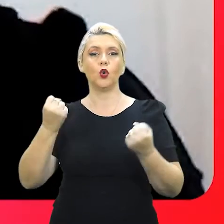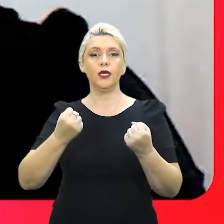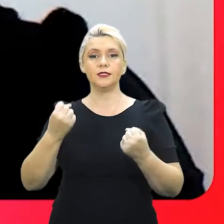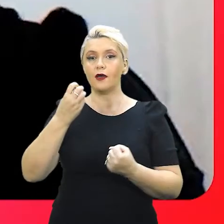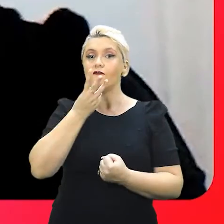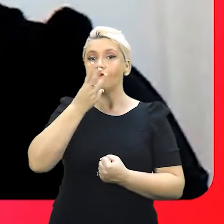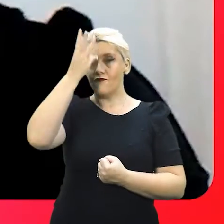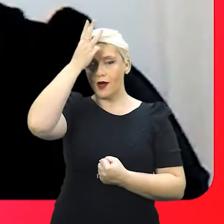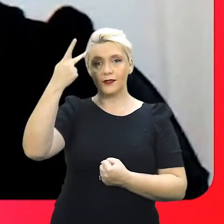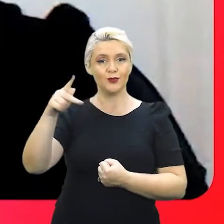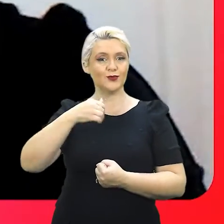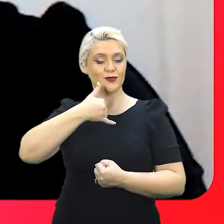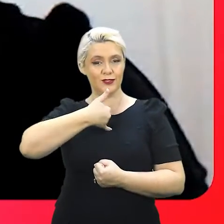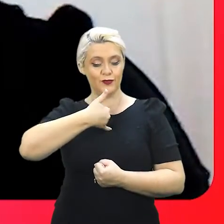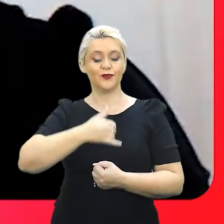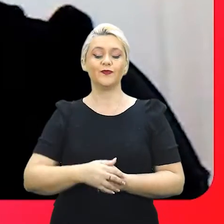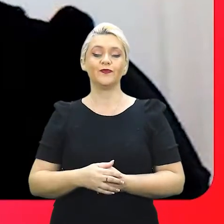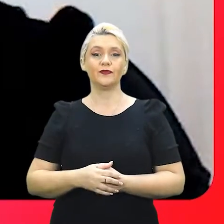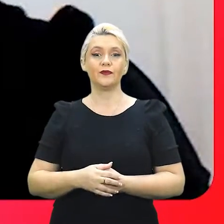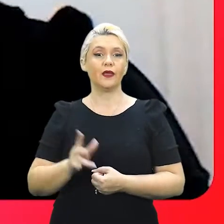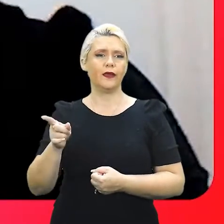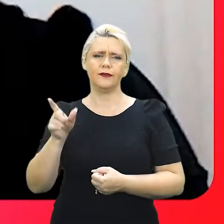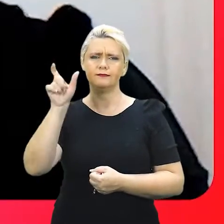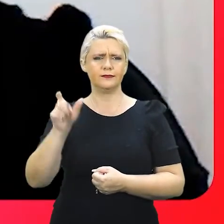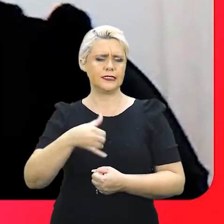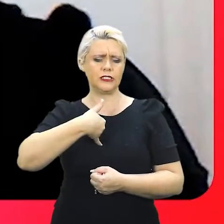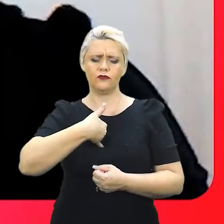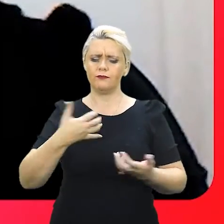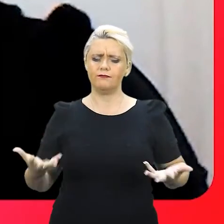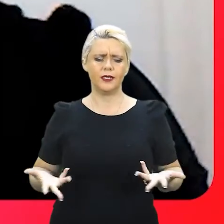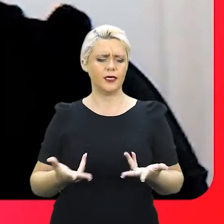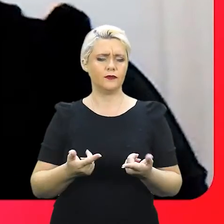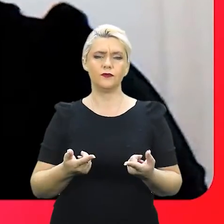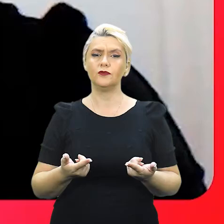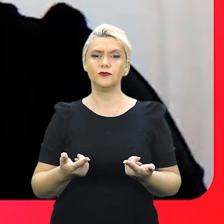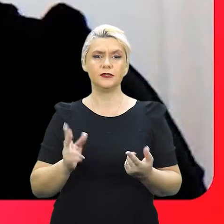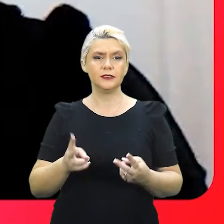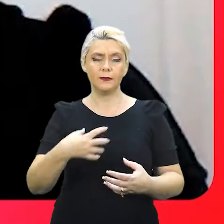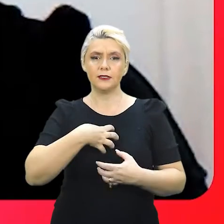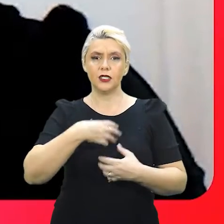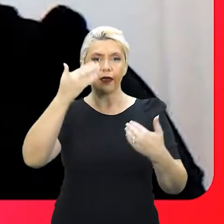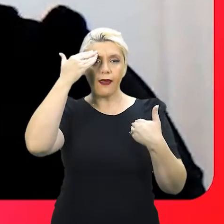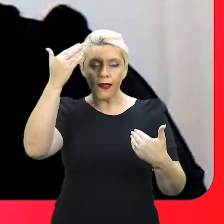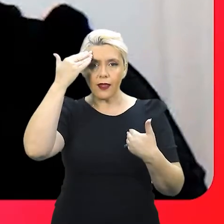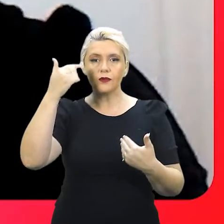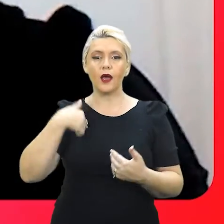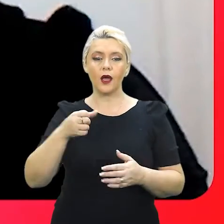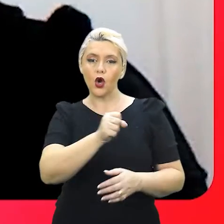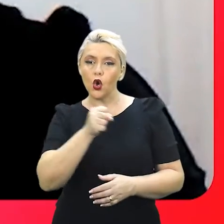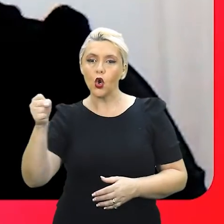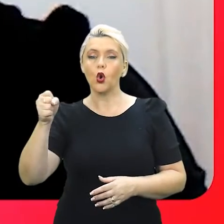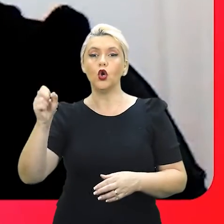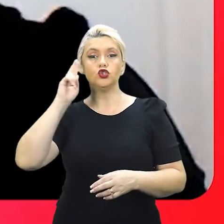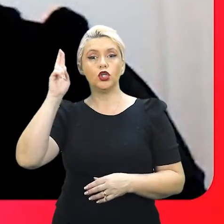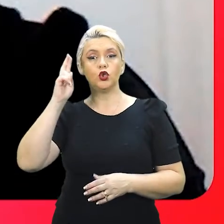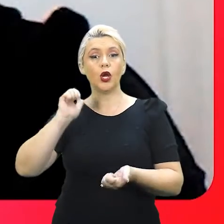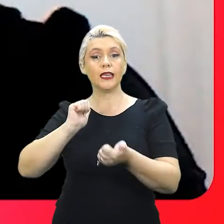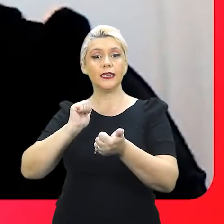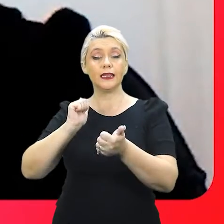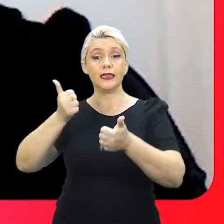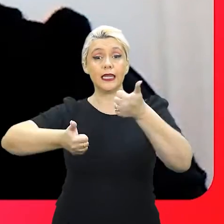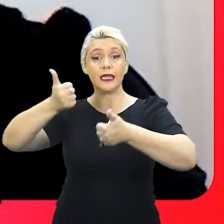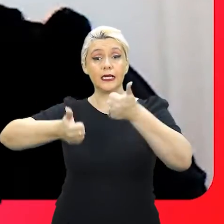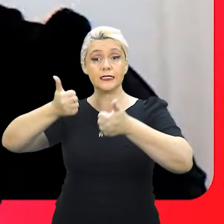Santos. E o Silvio Santos, como sempre, muito grato, lhe colocou como diretor de transportes